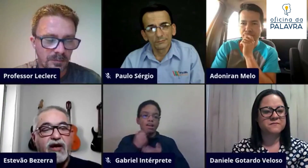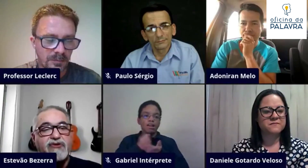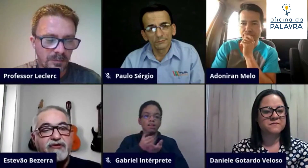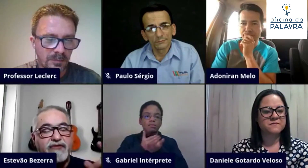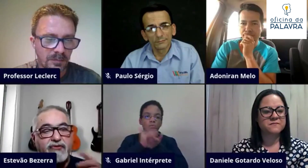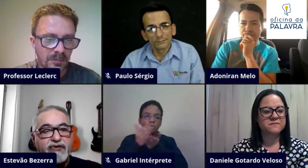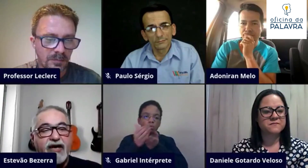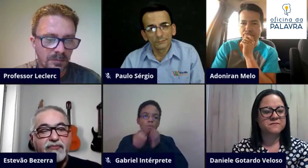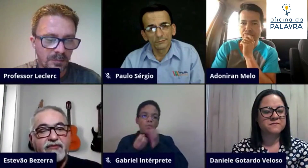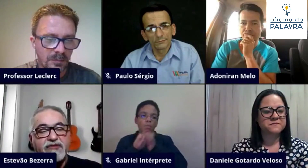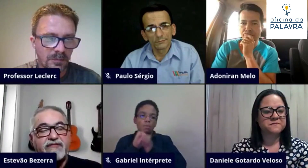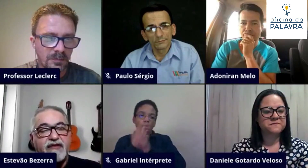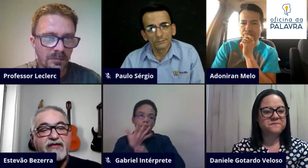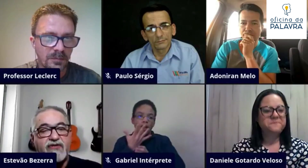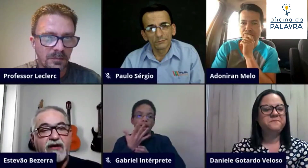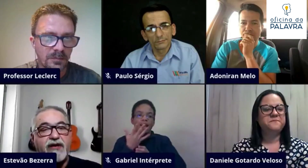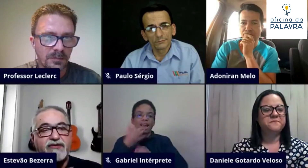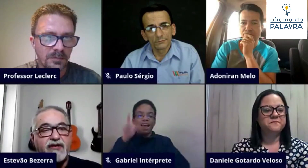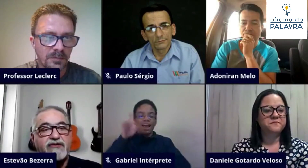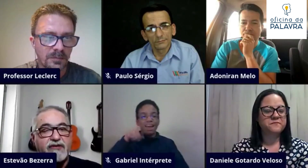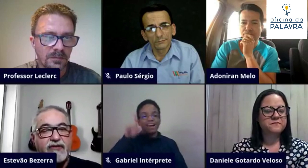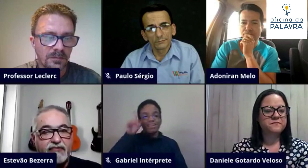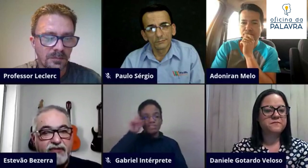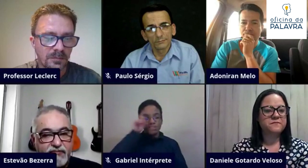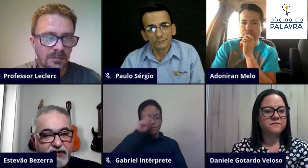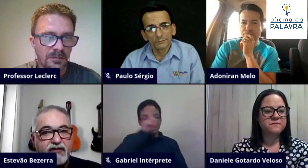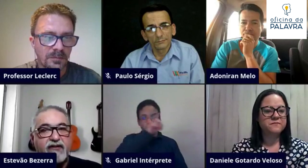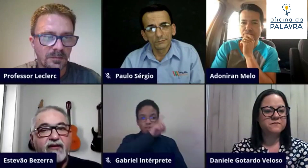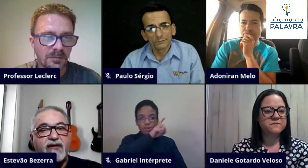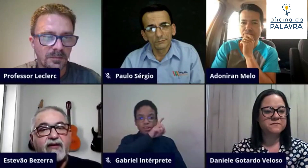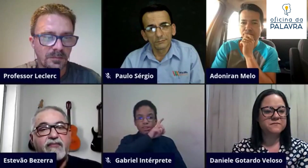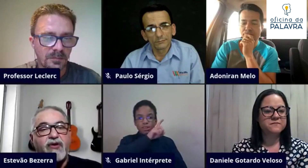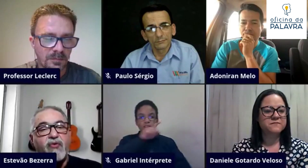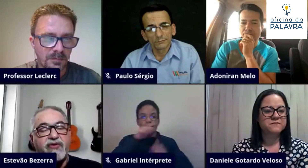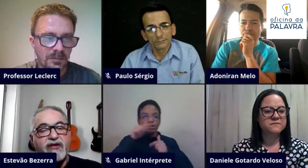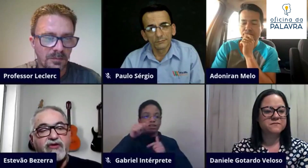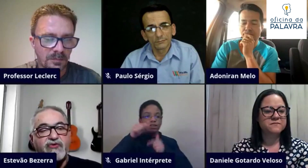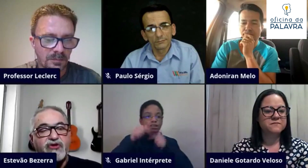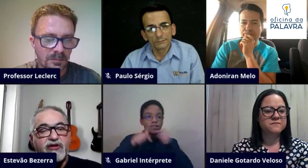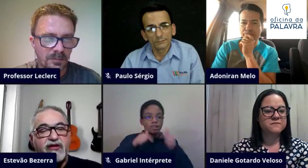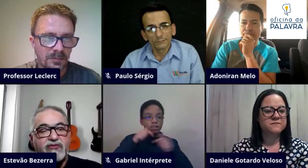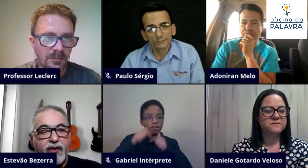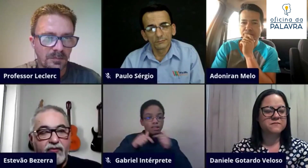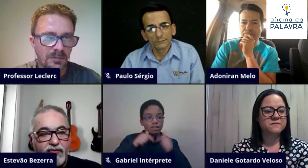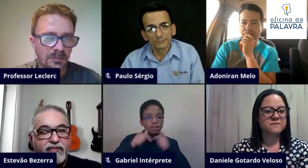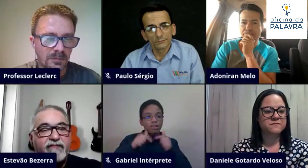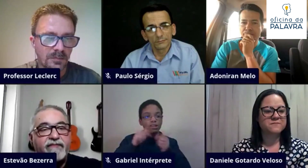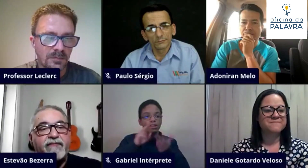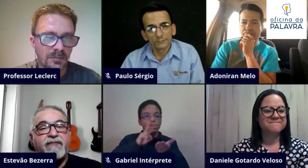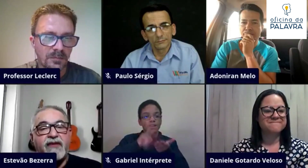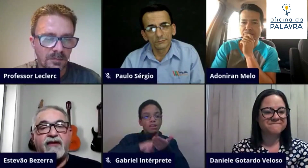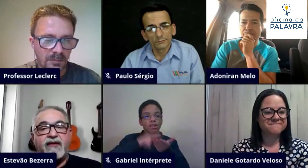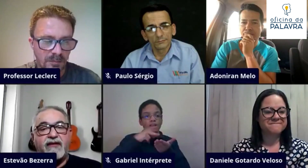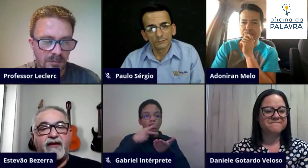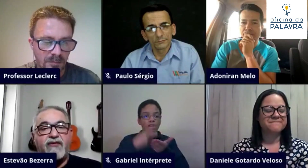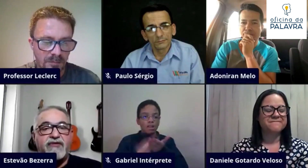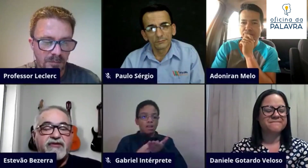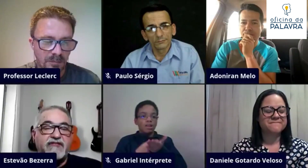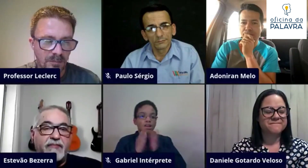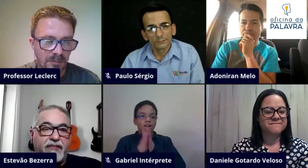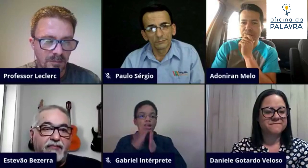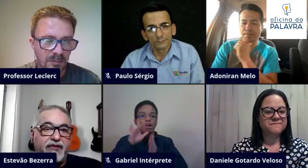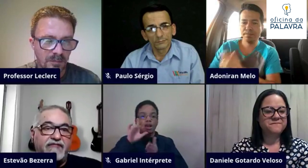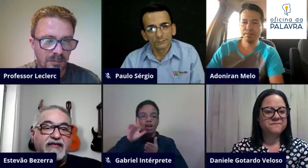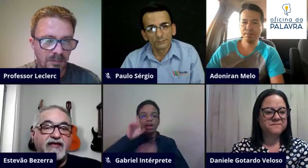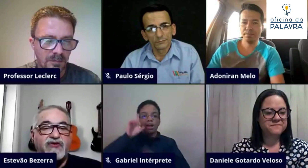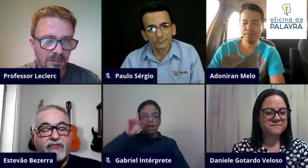isso, é o grau de dificuldade para você fazer um trabalho de tradução da Bíblia para um contexto escrito né? Quando